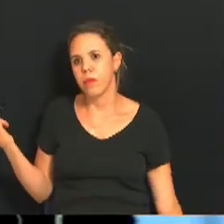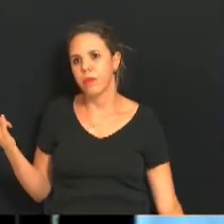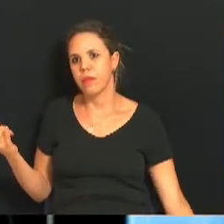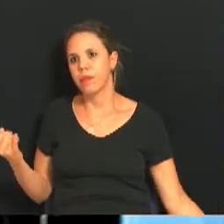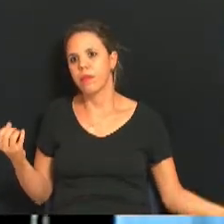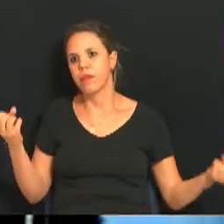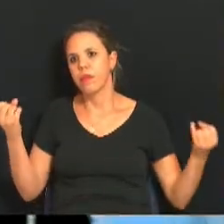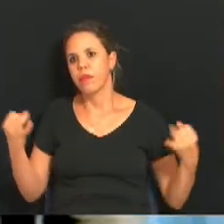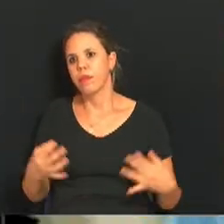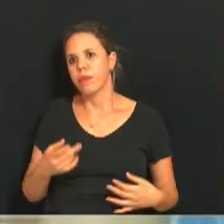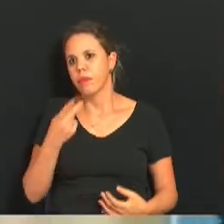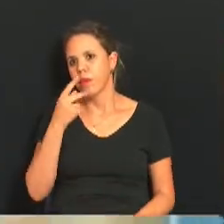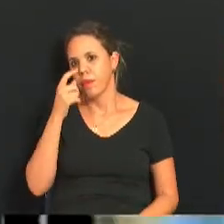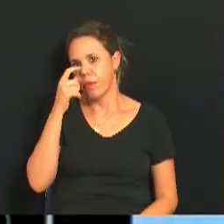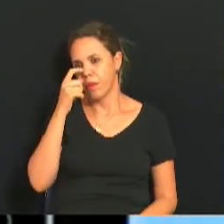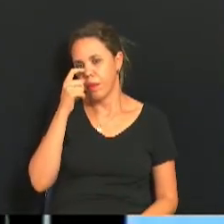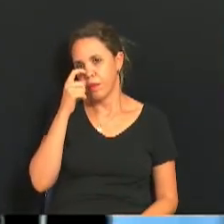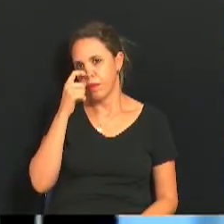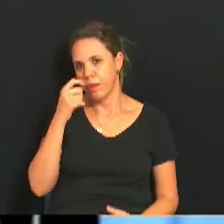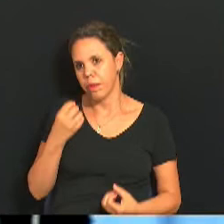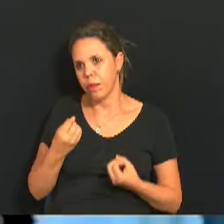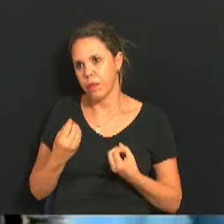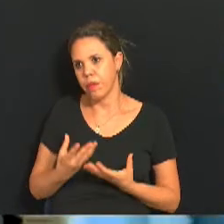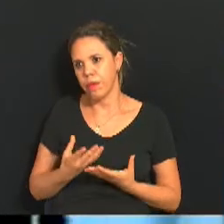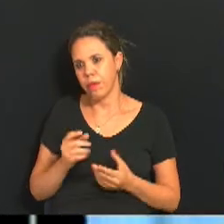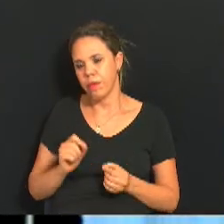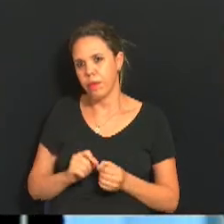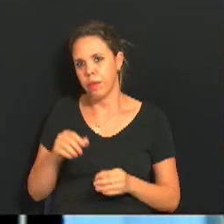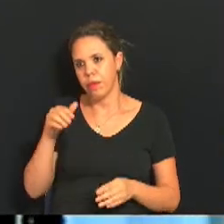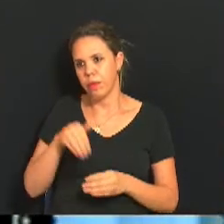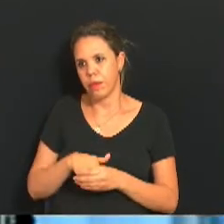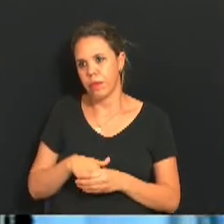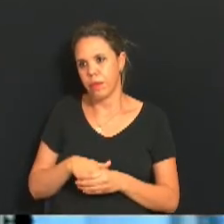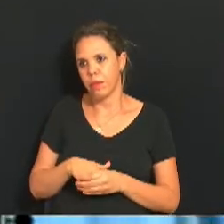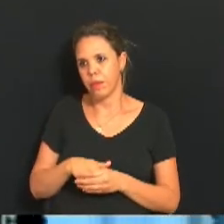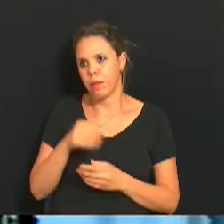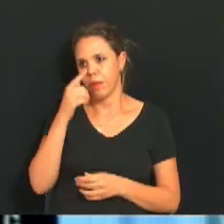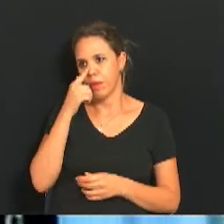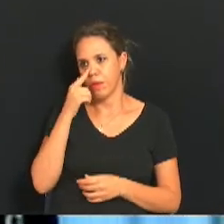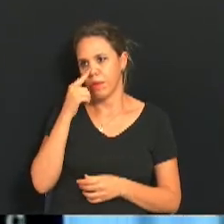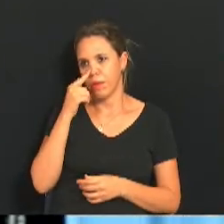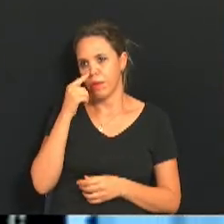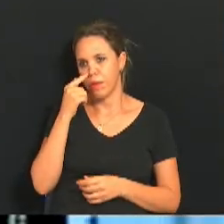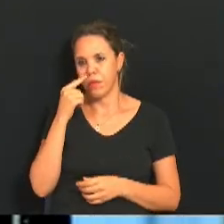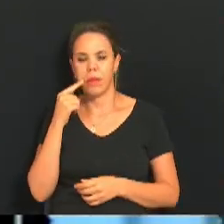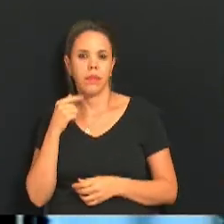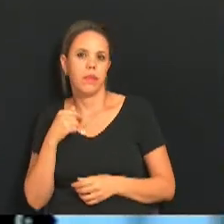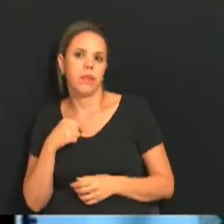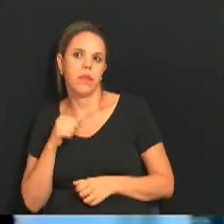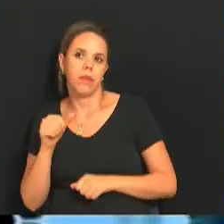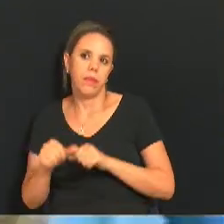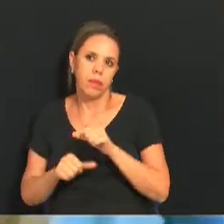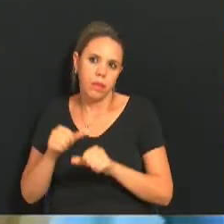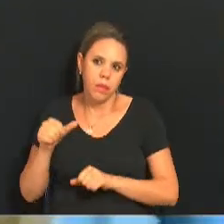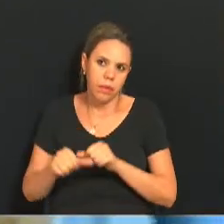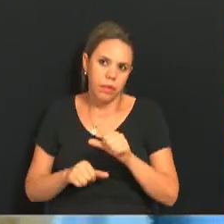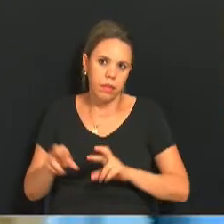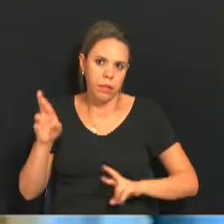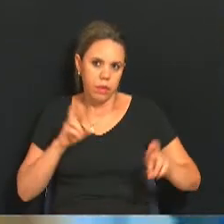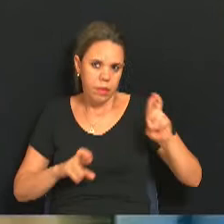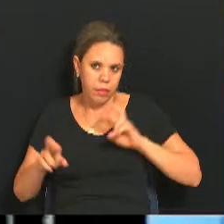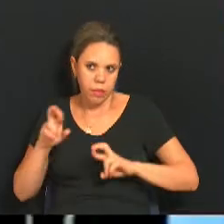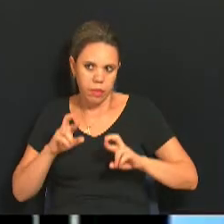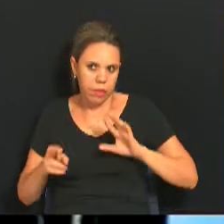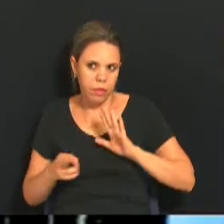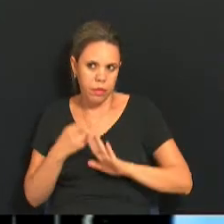diga essa informação O que foi votado foi a a muda assim essa alteração revisão das